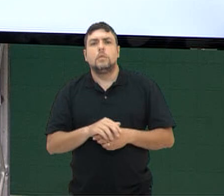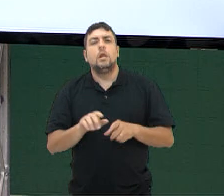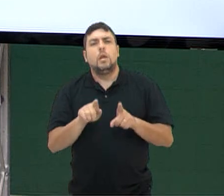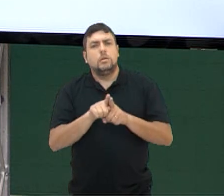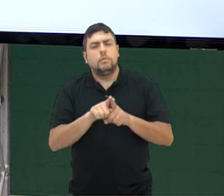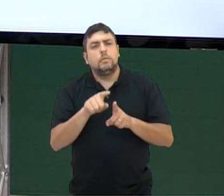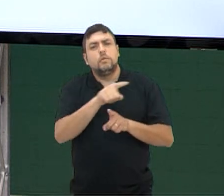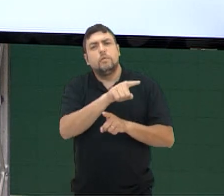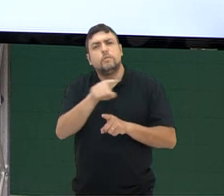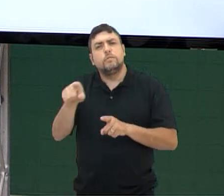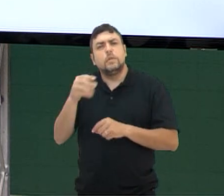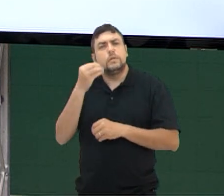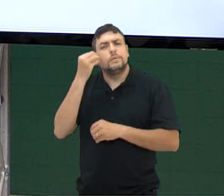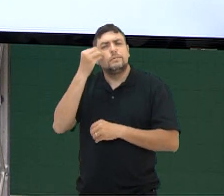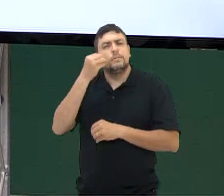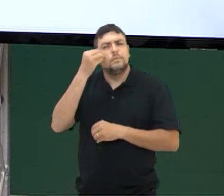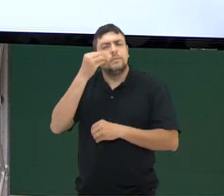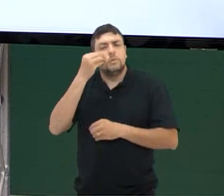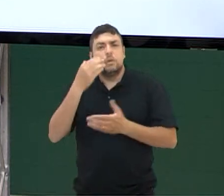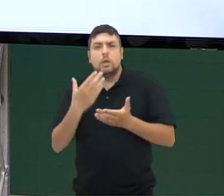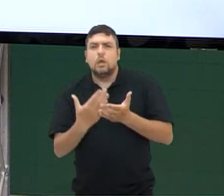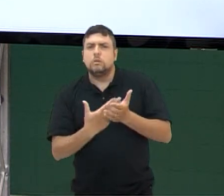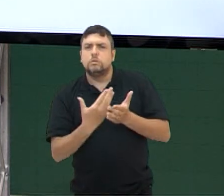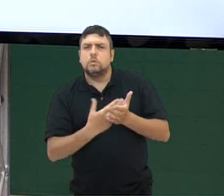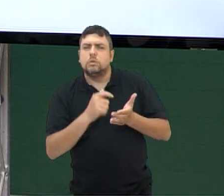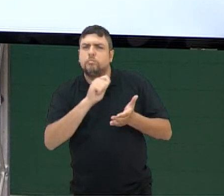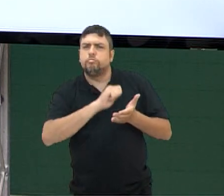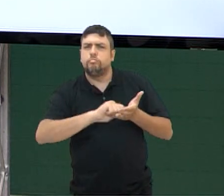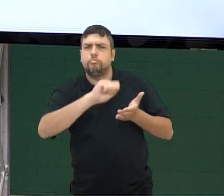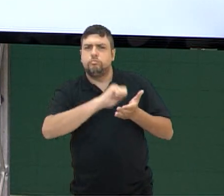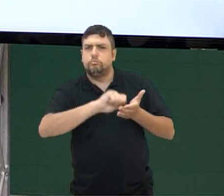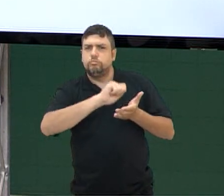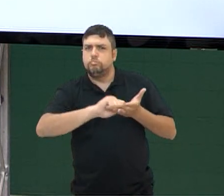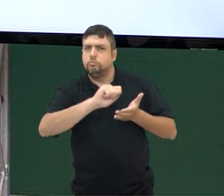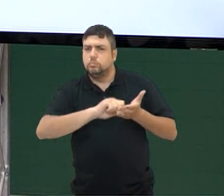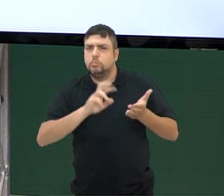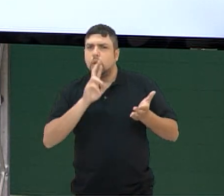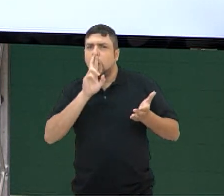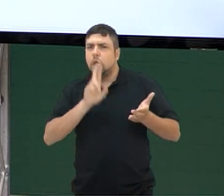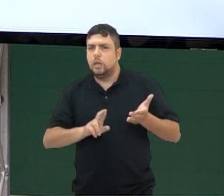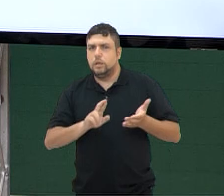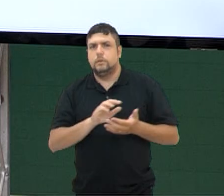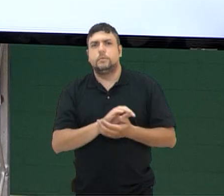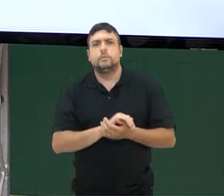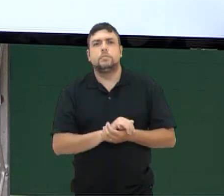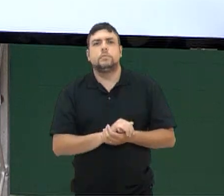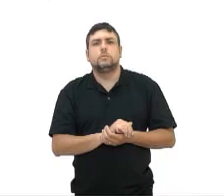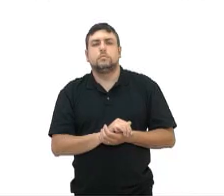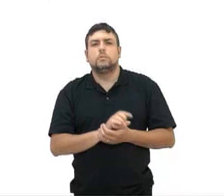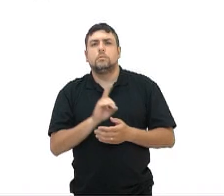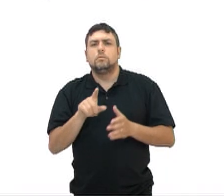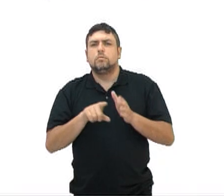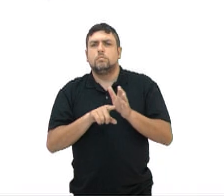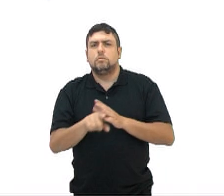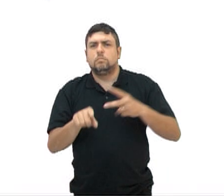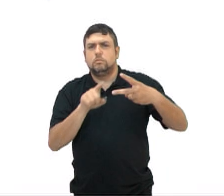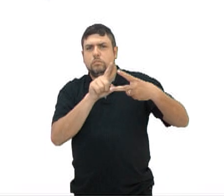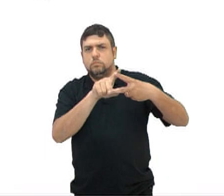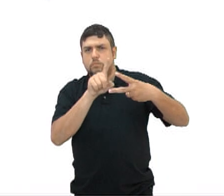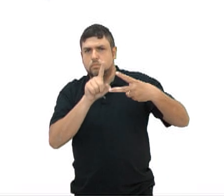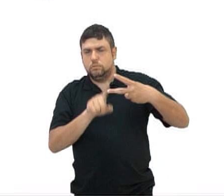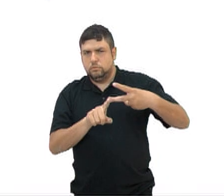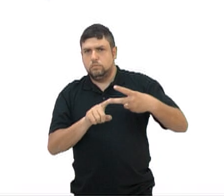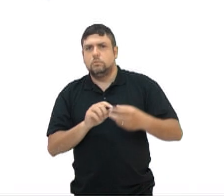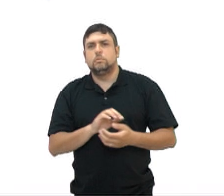escrever, responder por escrito no caderno, que é bem mais interessante nessas questões textuais, tá? Então só duas perguntinhas aqui.